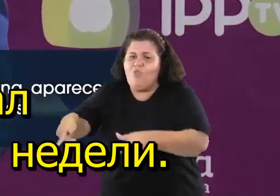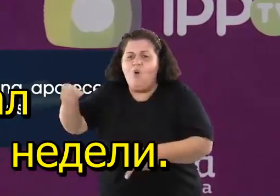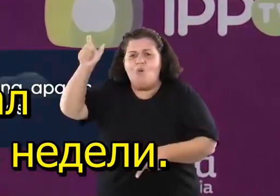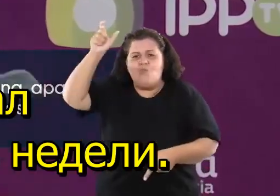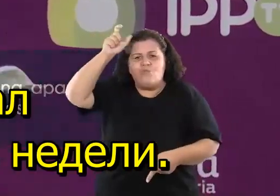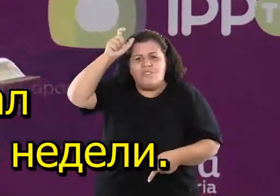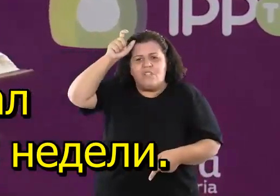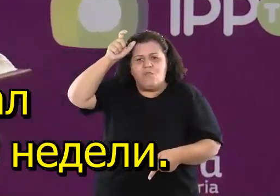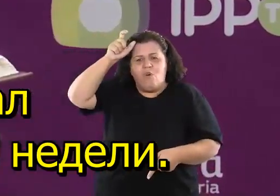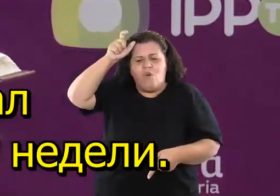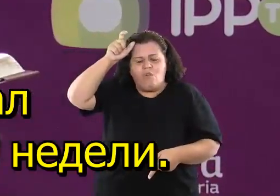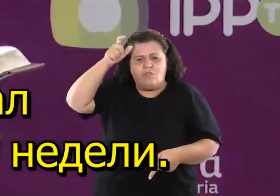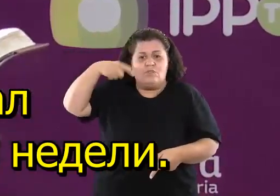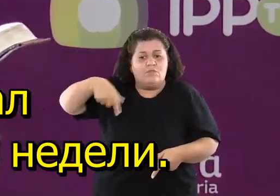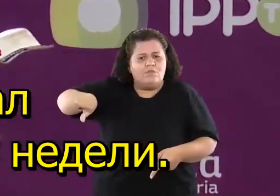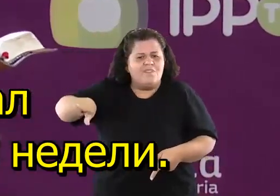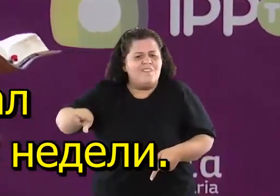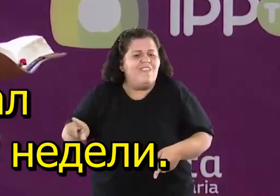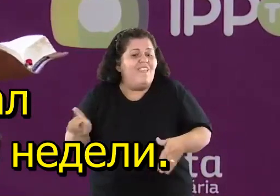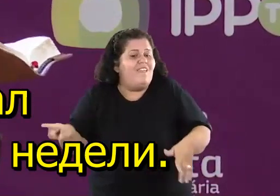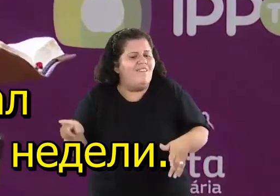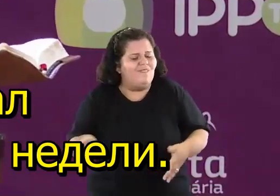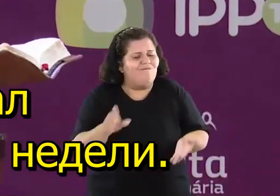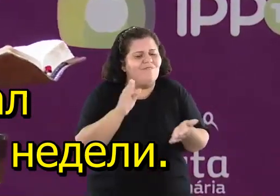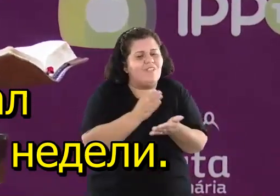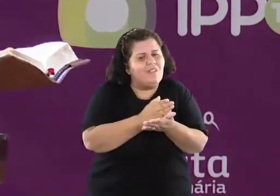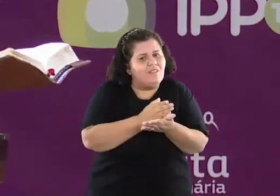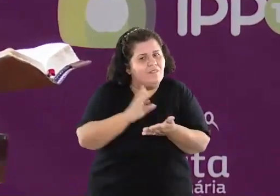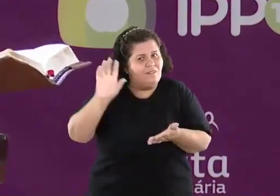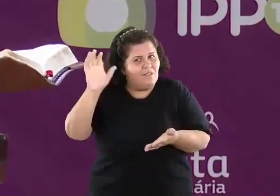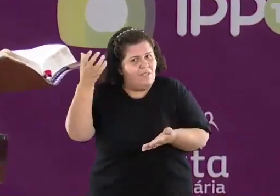começou a criação no primeiro dia da semana.